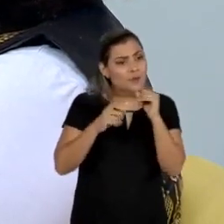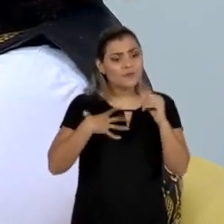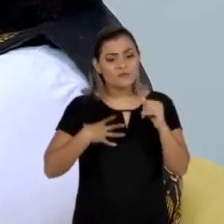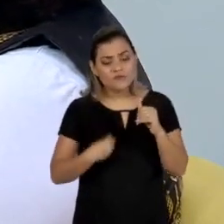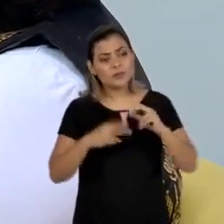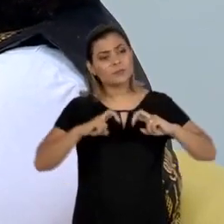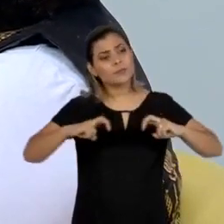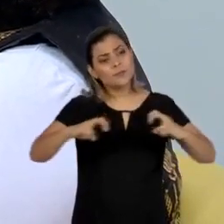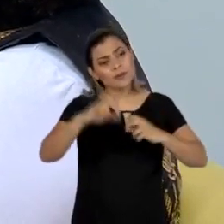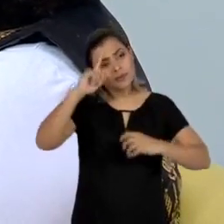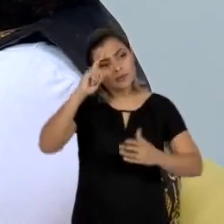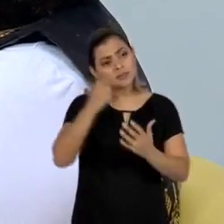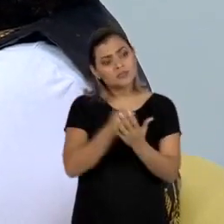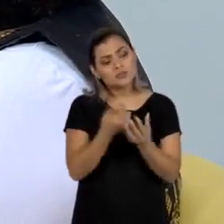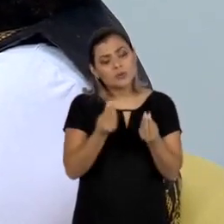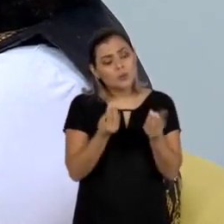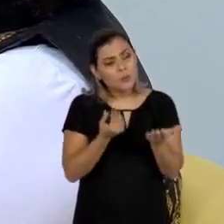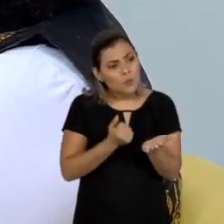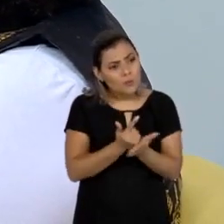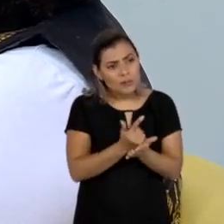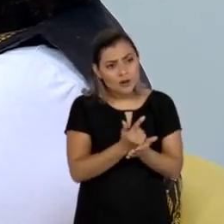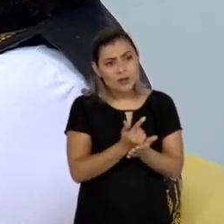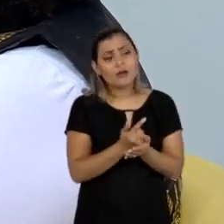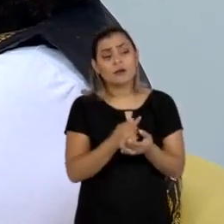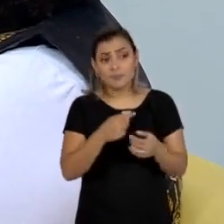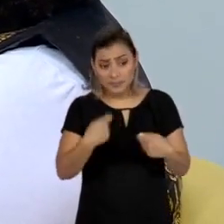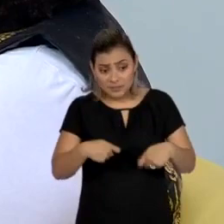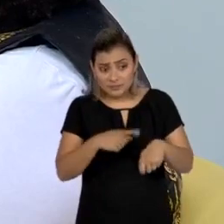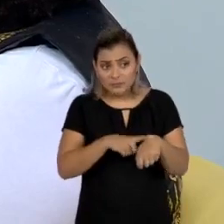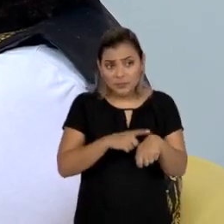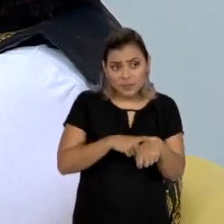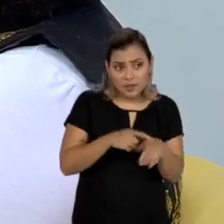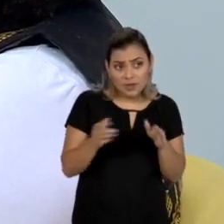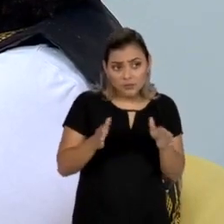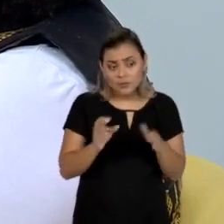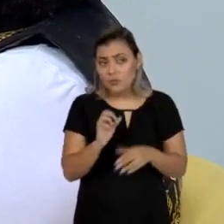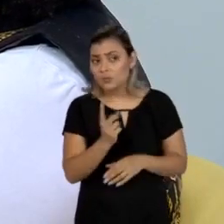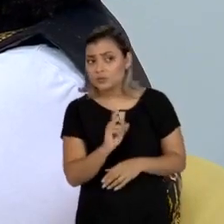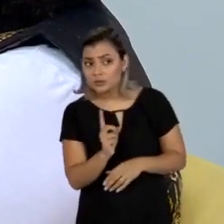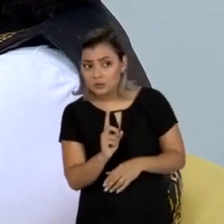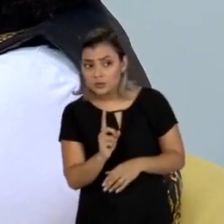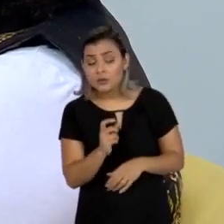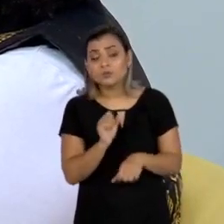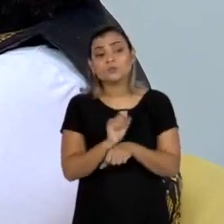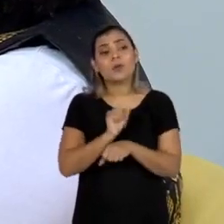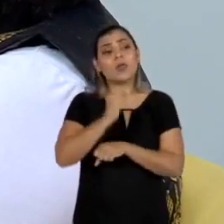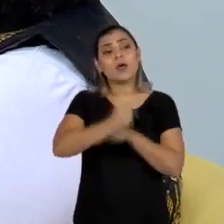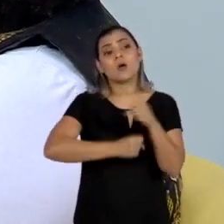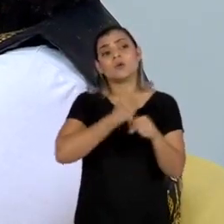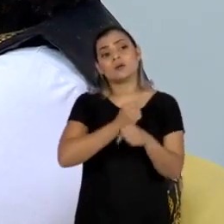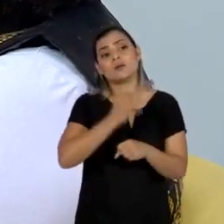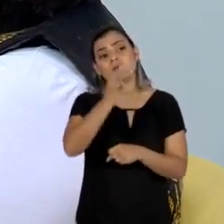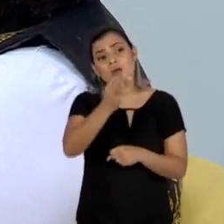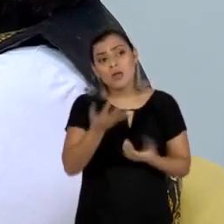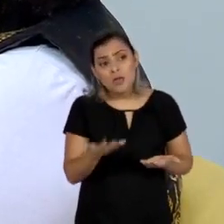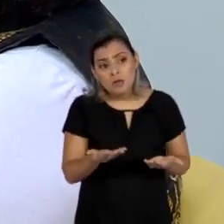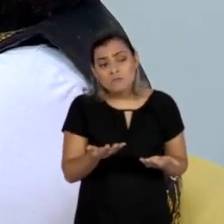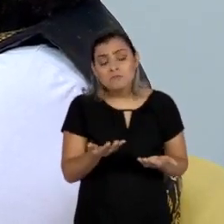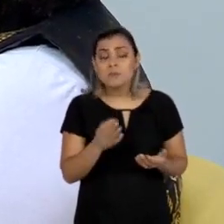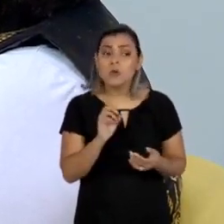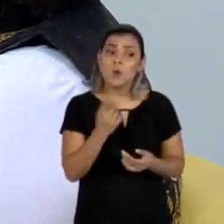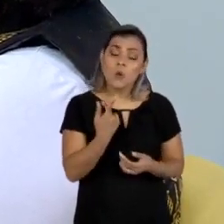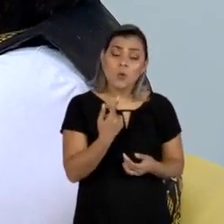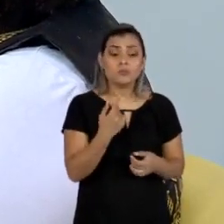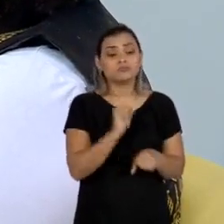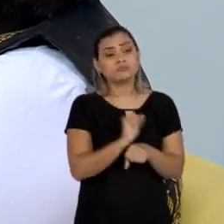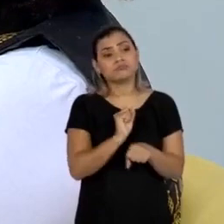filhos, em decidir uma compra importante, podemos nesse momento ou não, vamos aguardar, isso vai ficar para o próximo ano, vamos